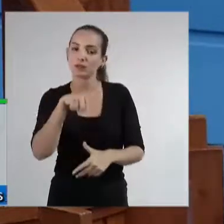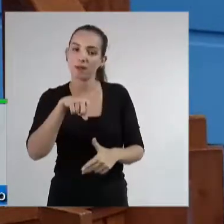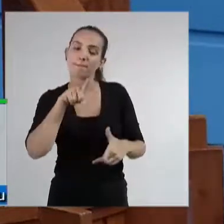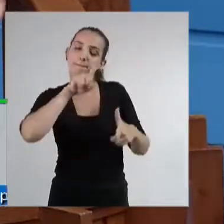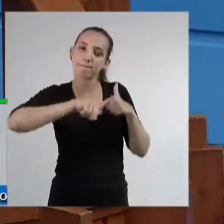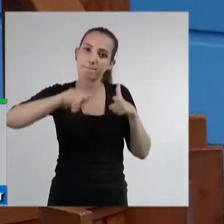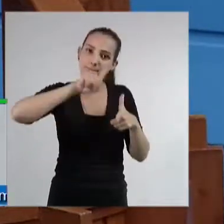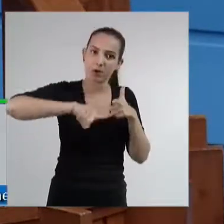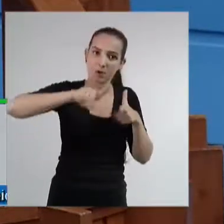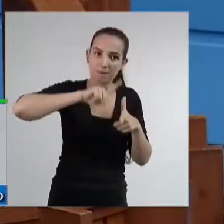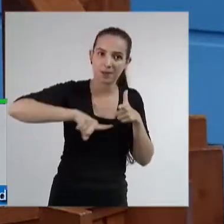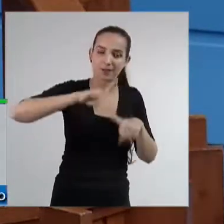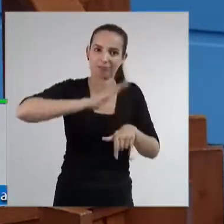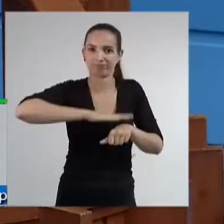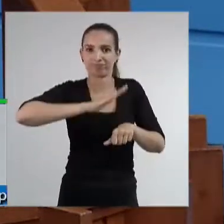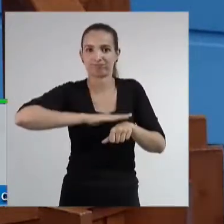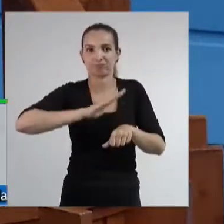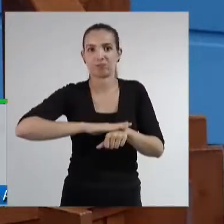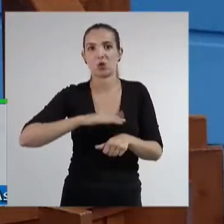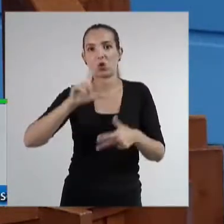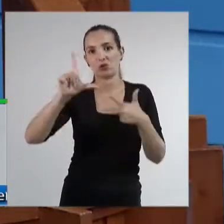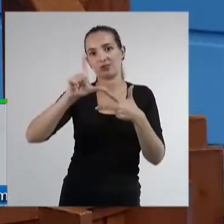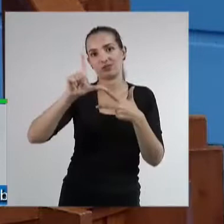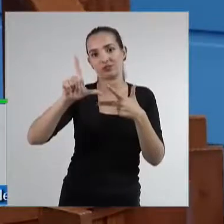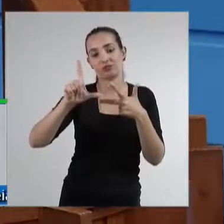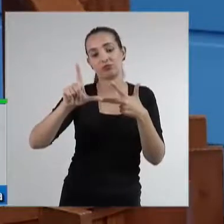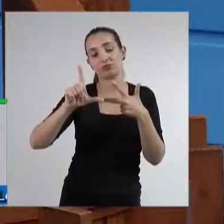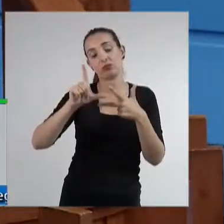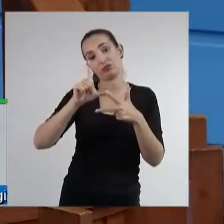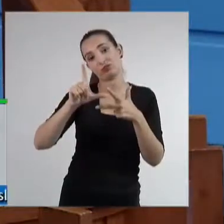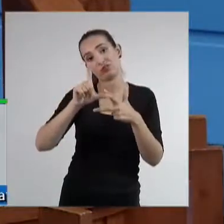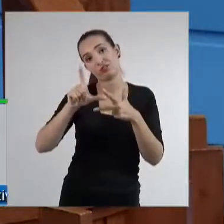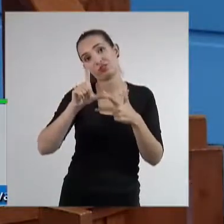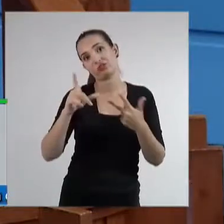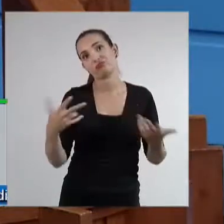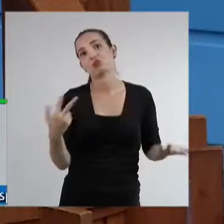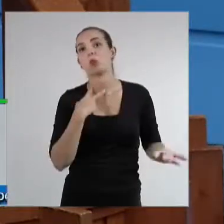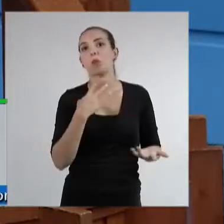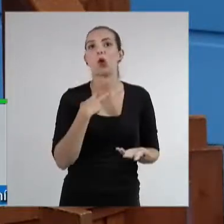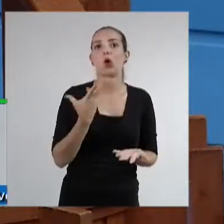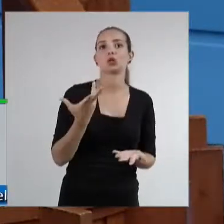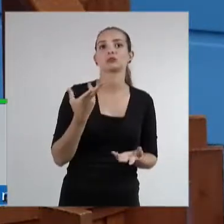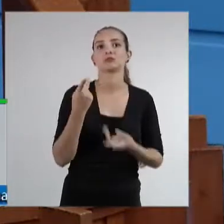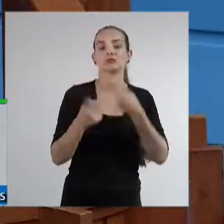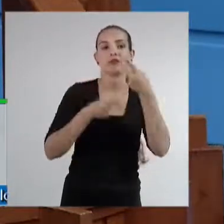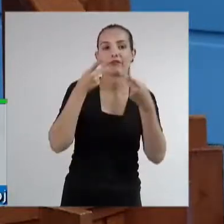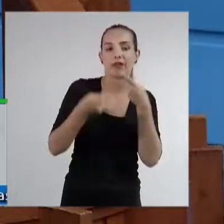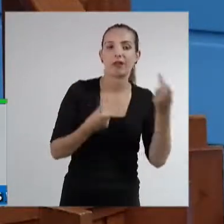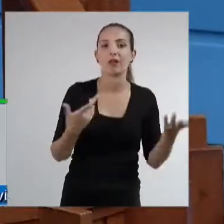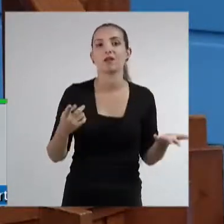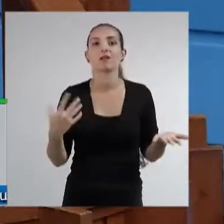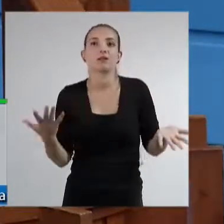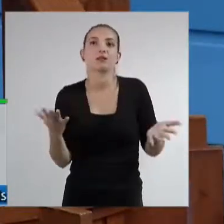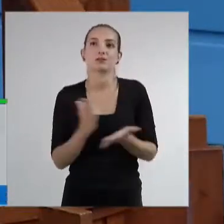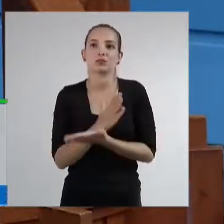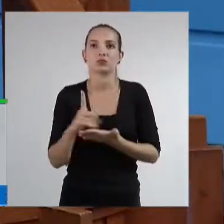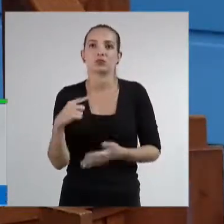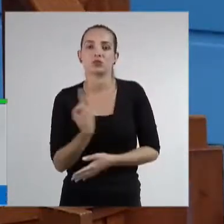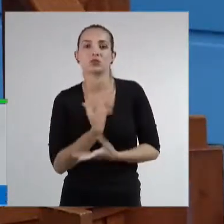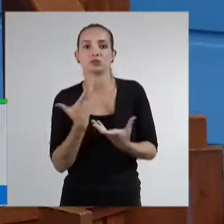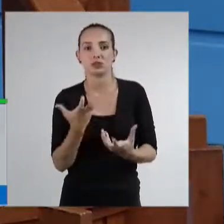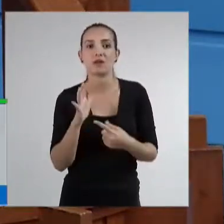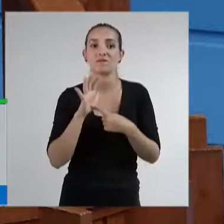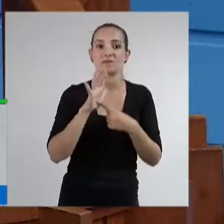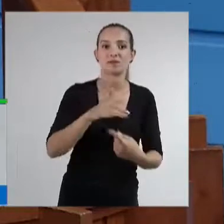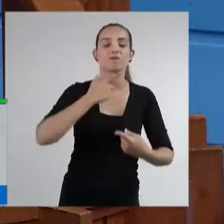nós apresentamos não pode nem ser deliberado ou apreciado. Chegamos aqui com tanta vontade, queremos apresentar algo